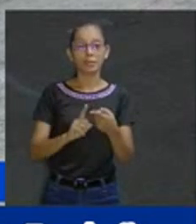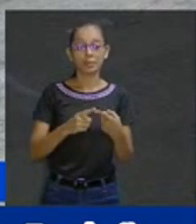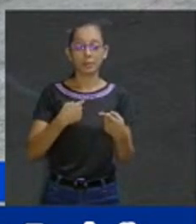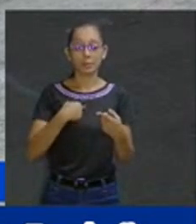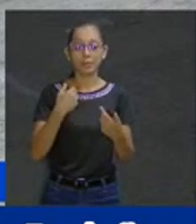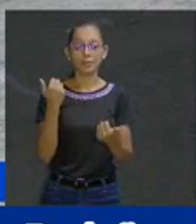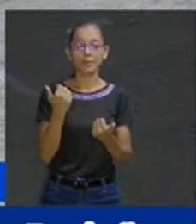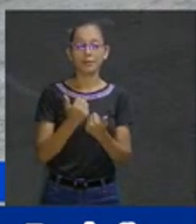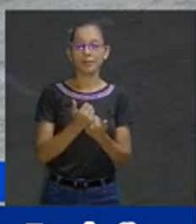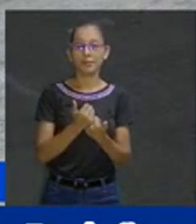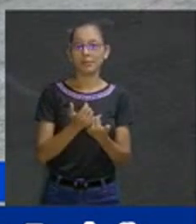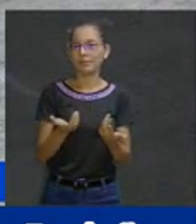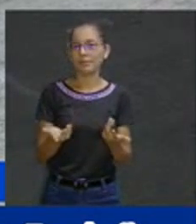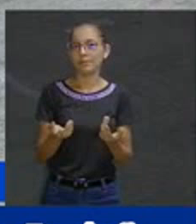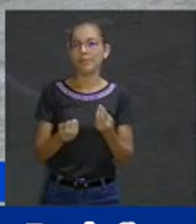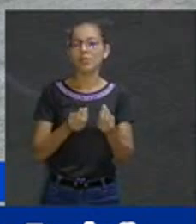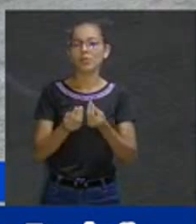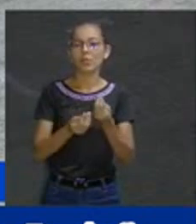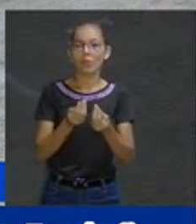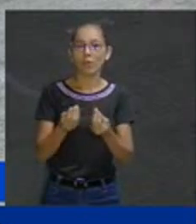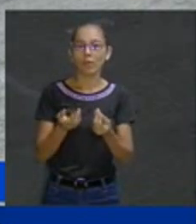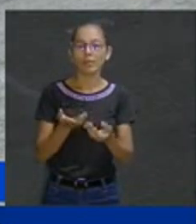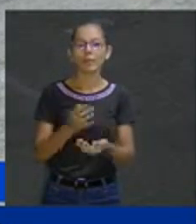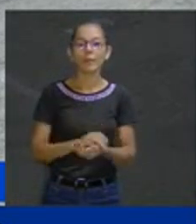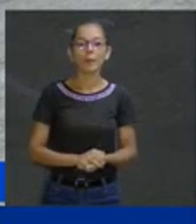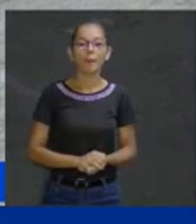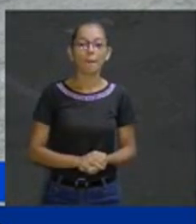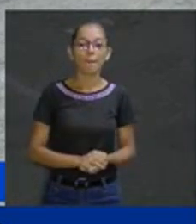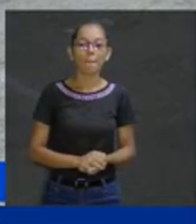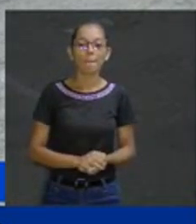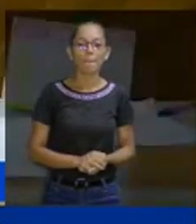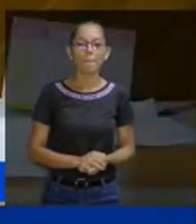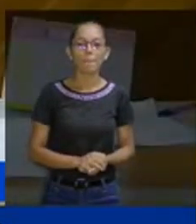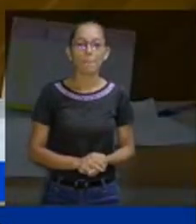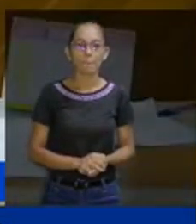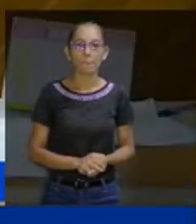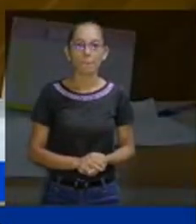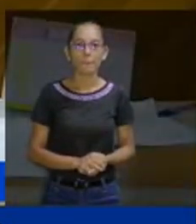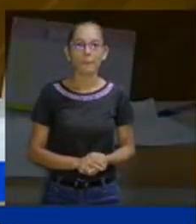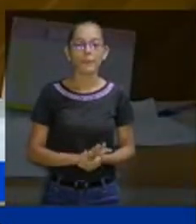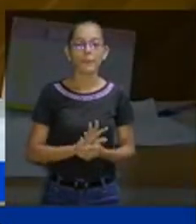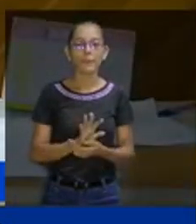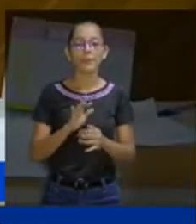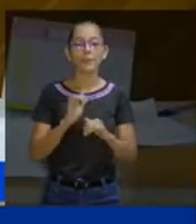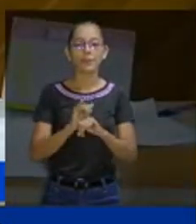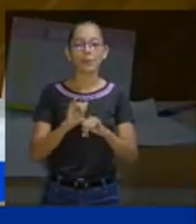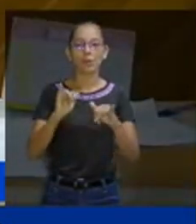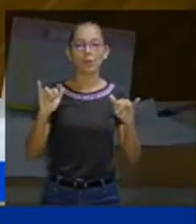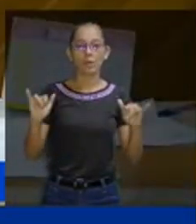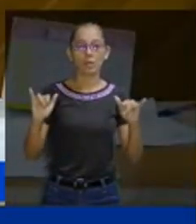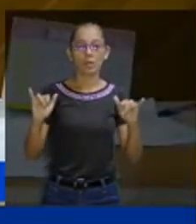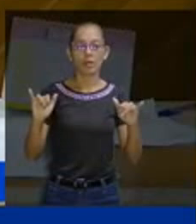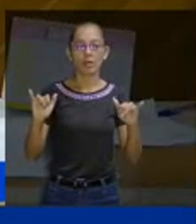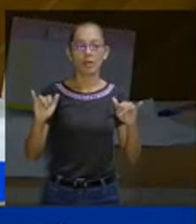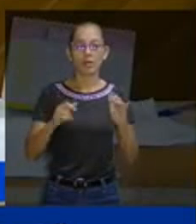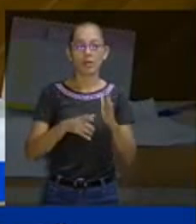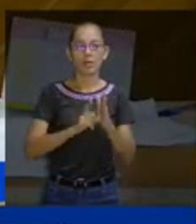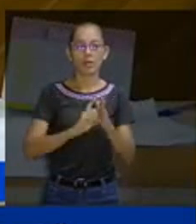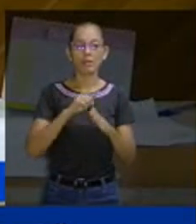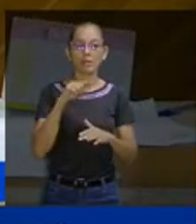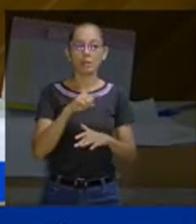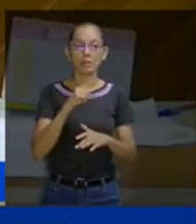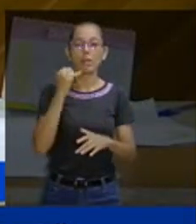da presidência, para fazer uma pesquisa. Eu só não gostaria de propor sem comunicar ao presidente.